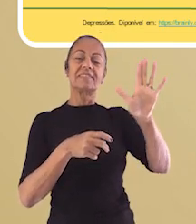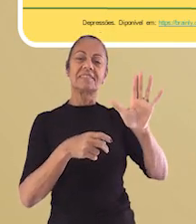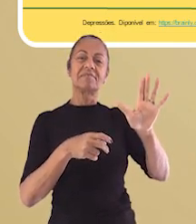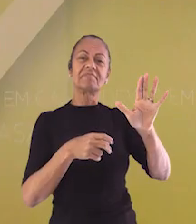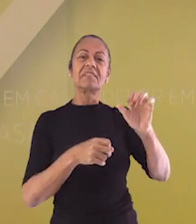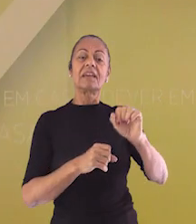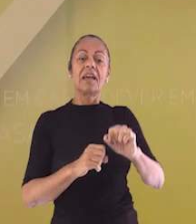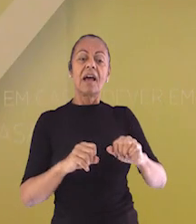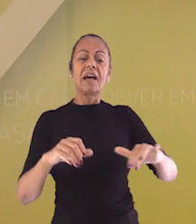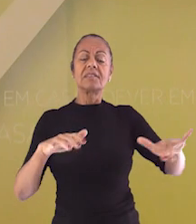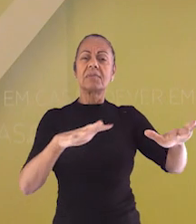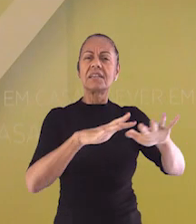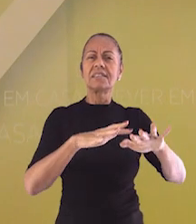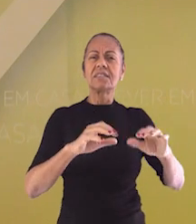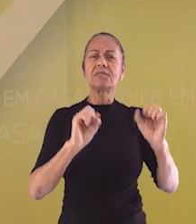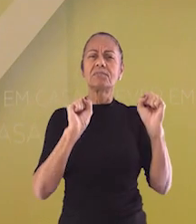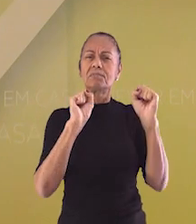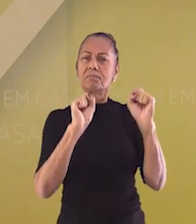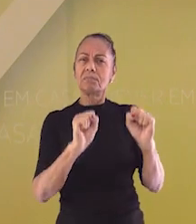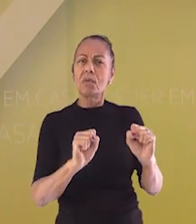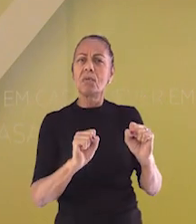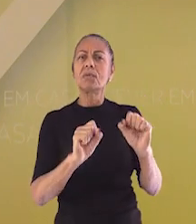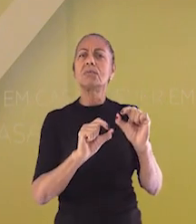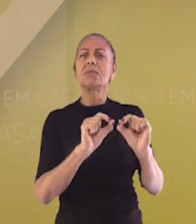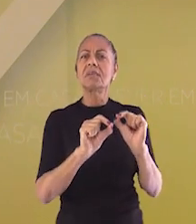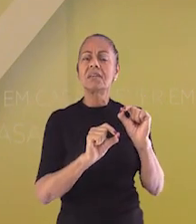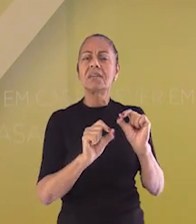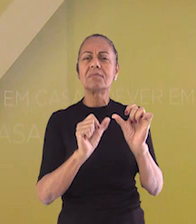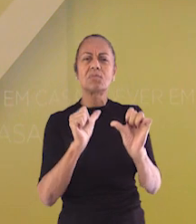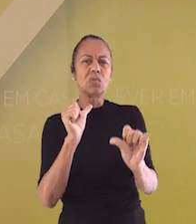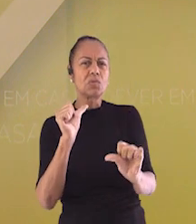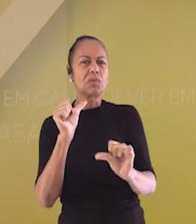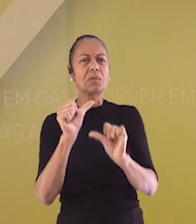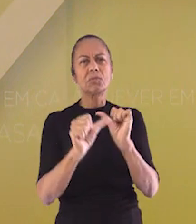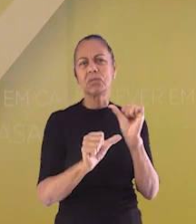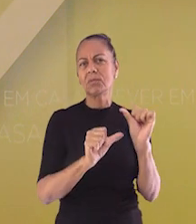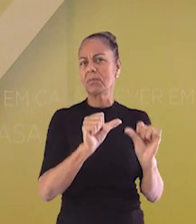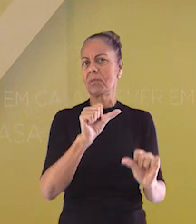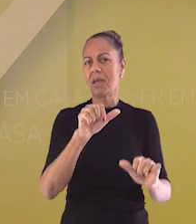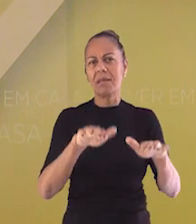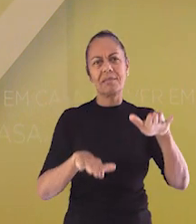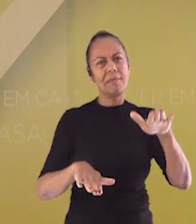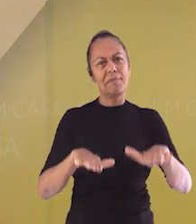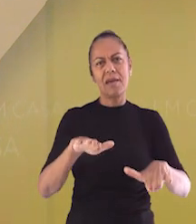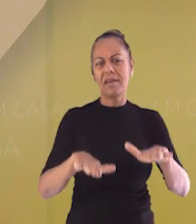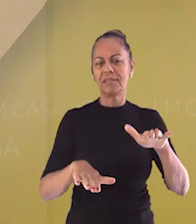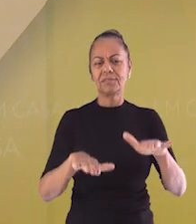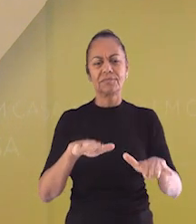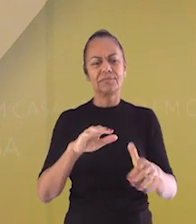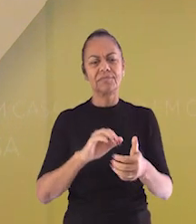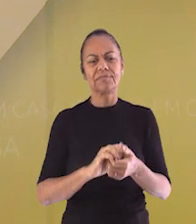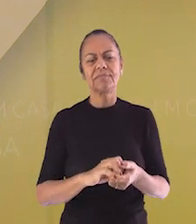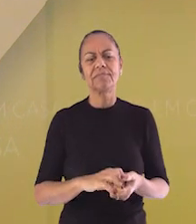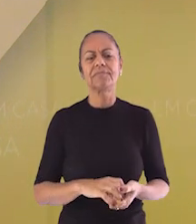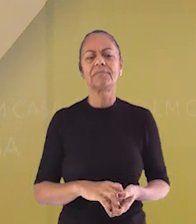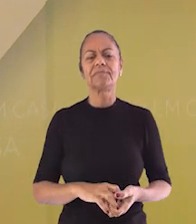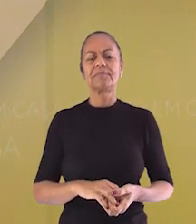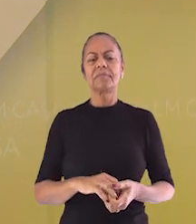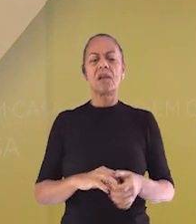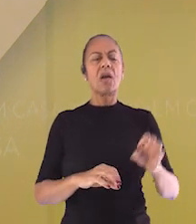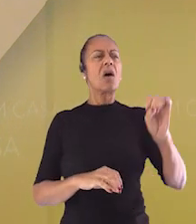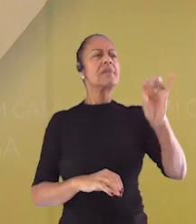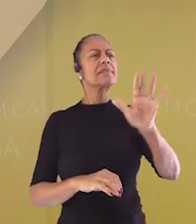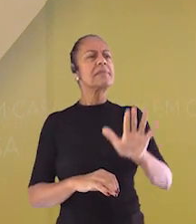slide. As paisagens podem mudar muito dependendo do tipo de relevo. Olha essa imagem.